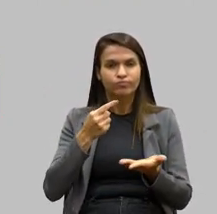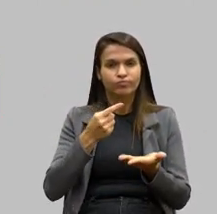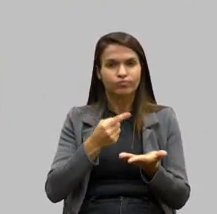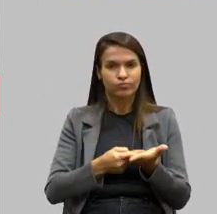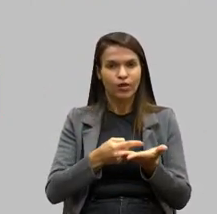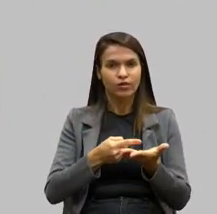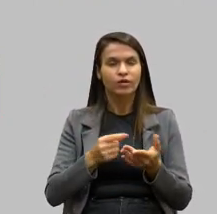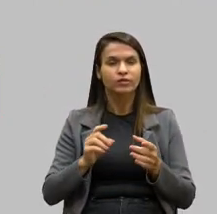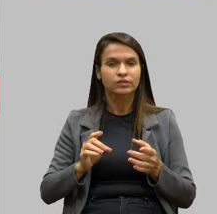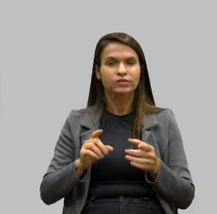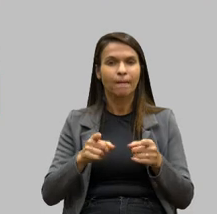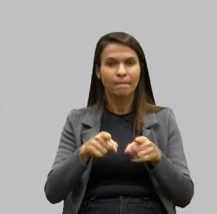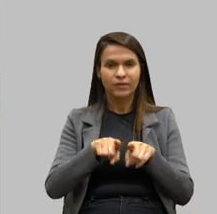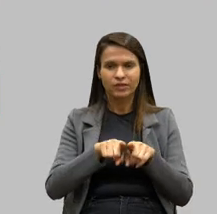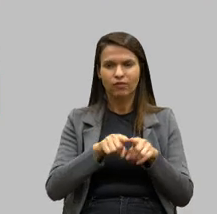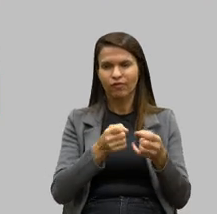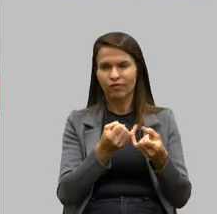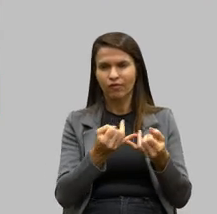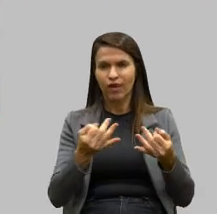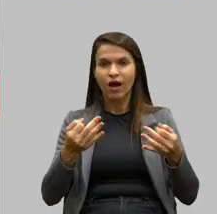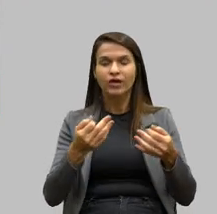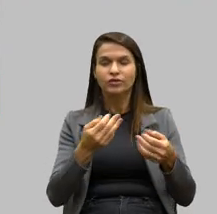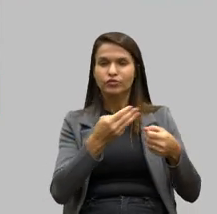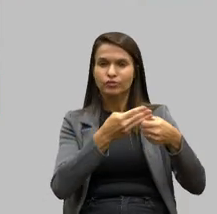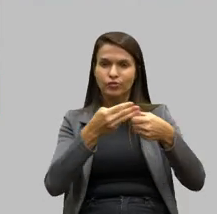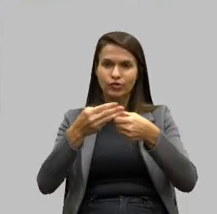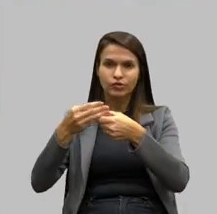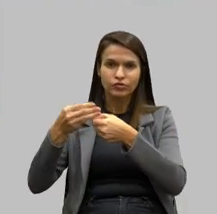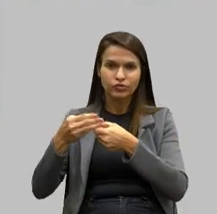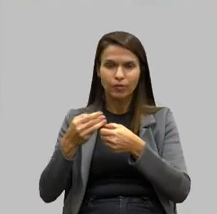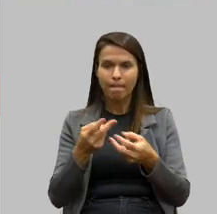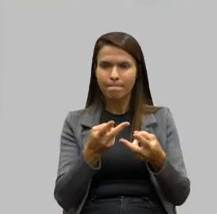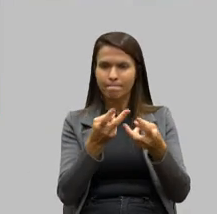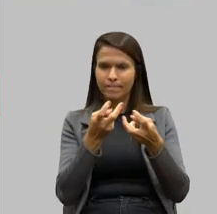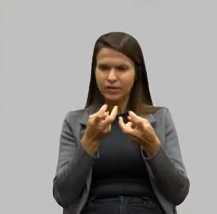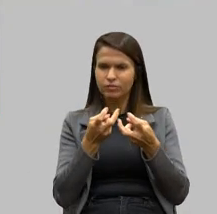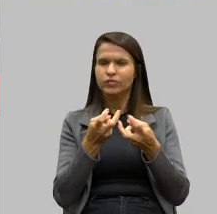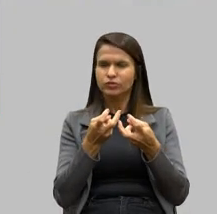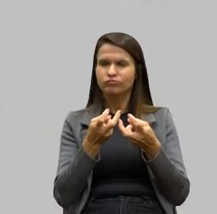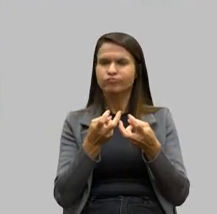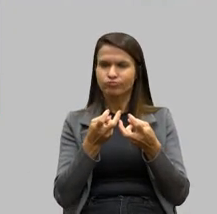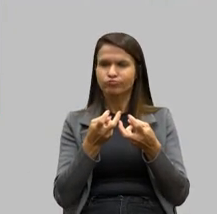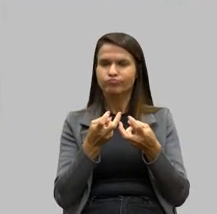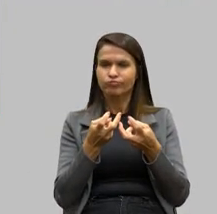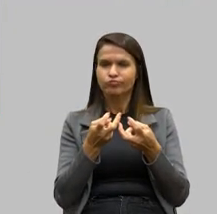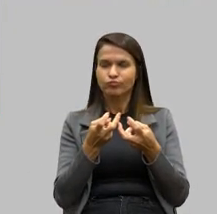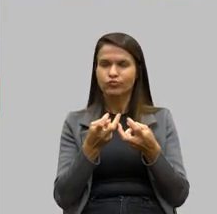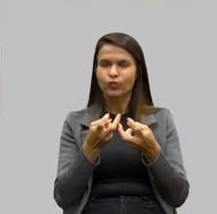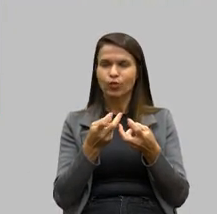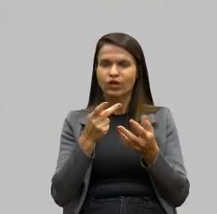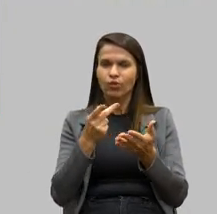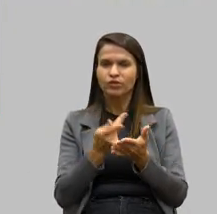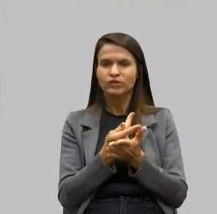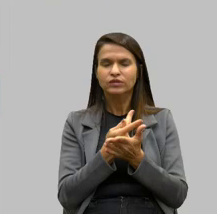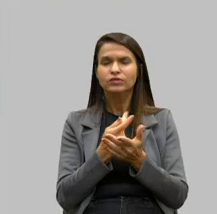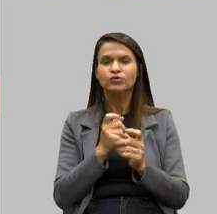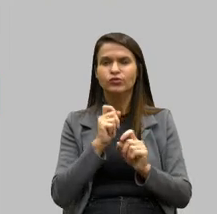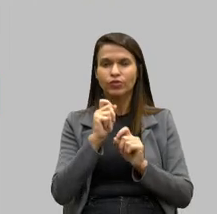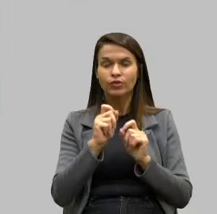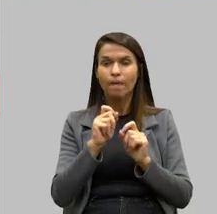parceria com muitos municípios, a gente tem percebido que o resultado tem sido de forma positiva.